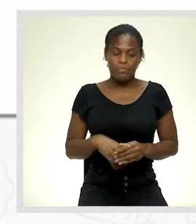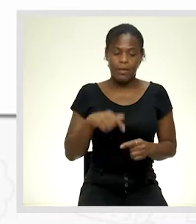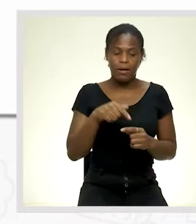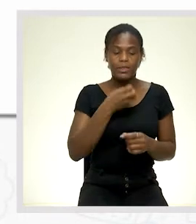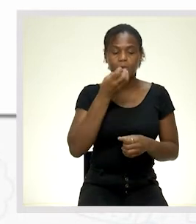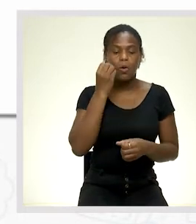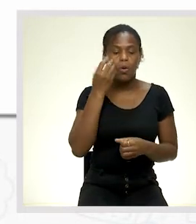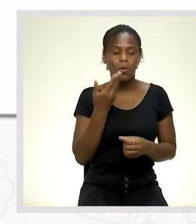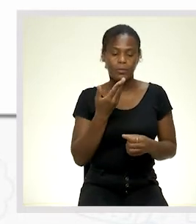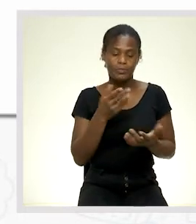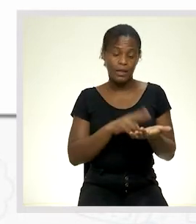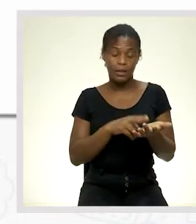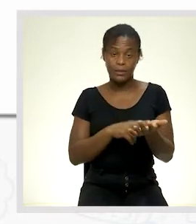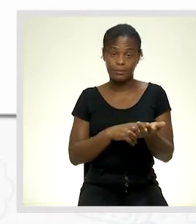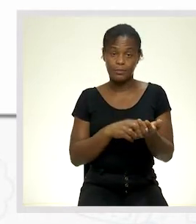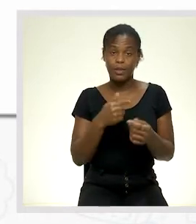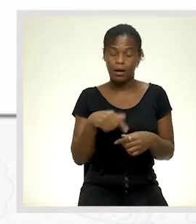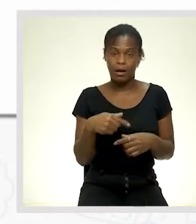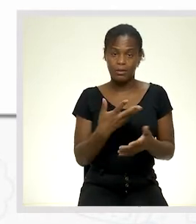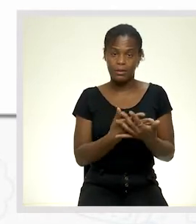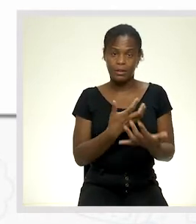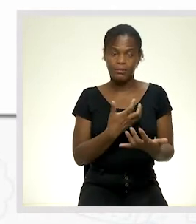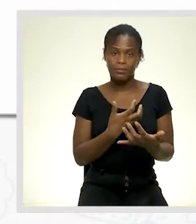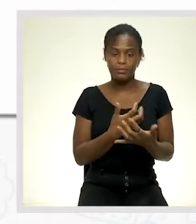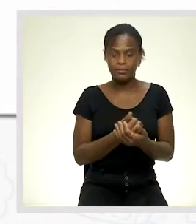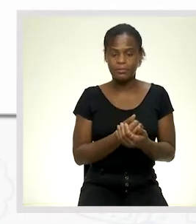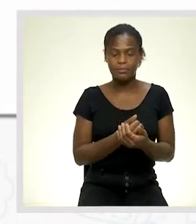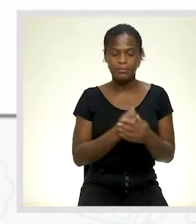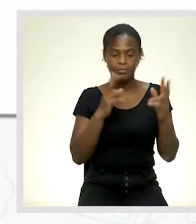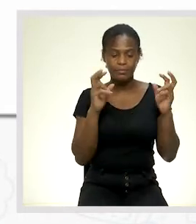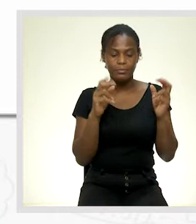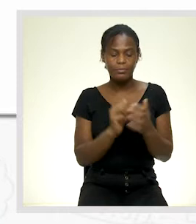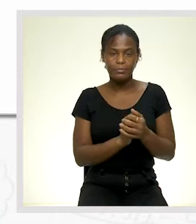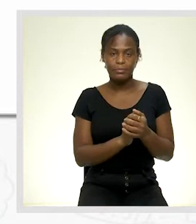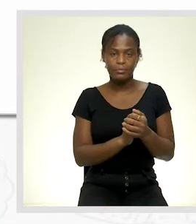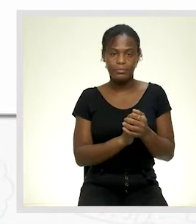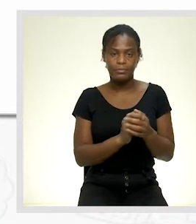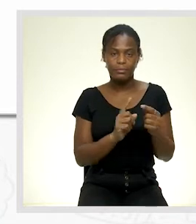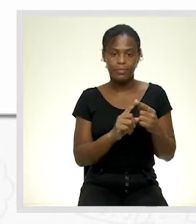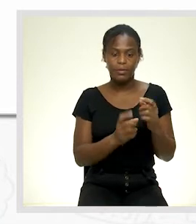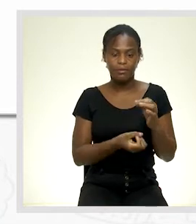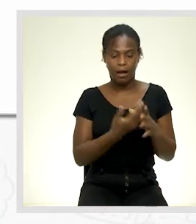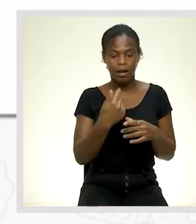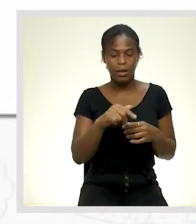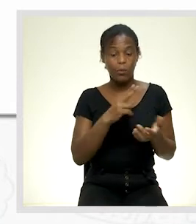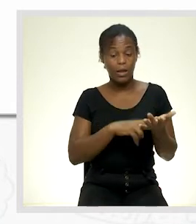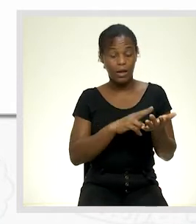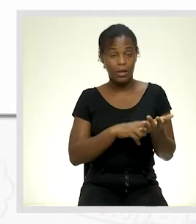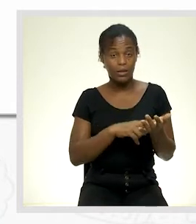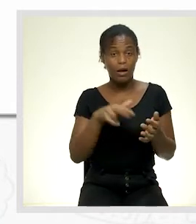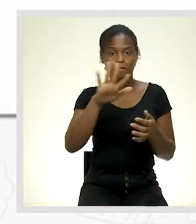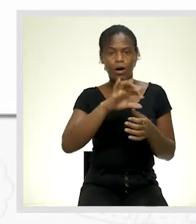Entre as características do realismo, destacamos as seguintes. Primeiro, do real, a